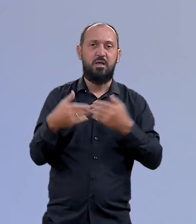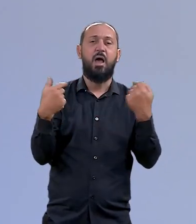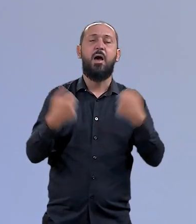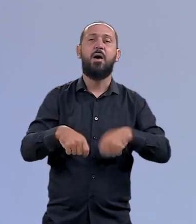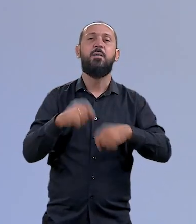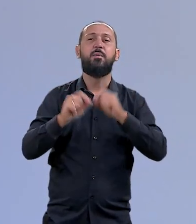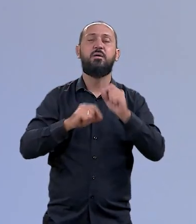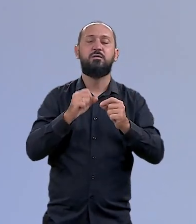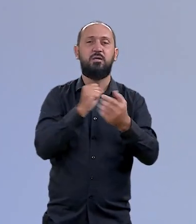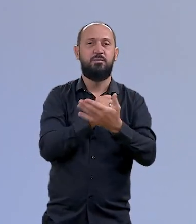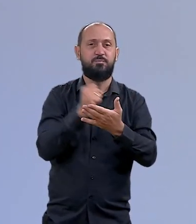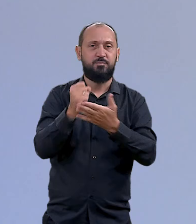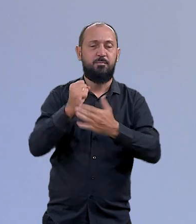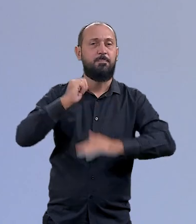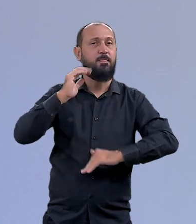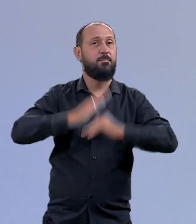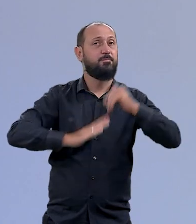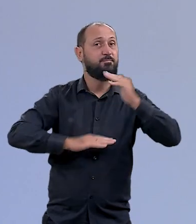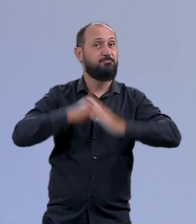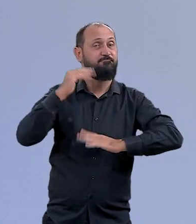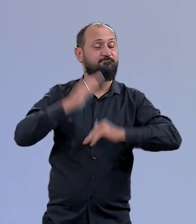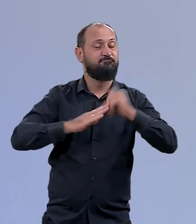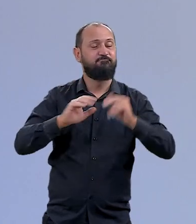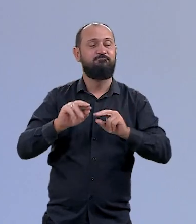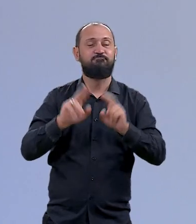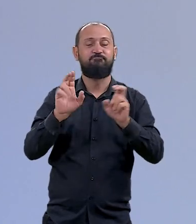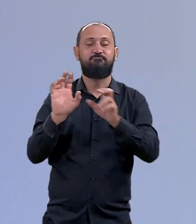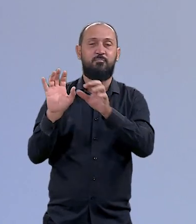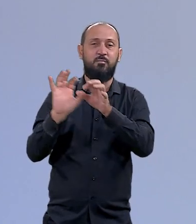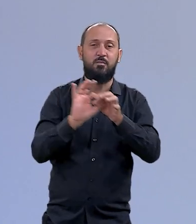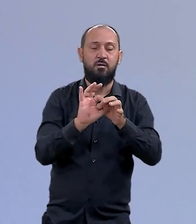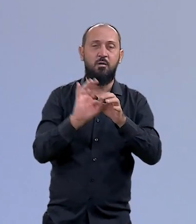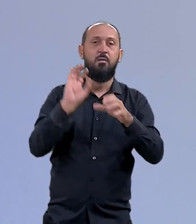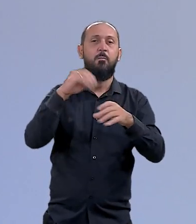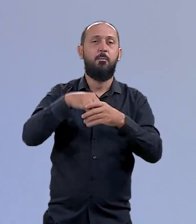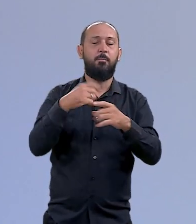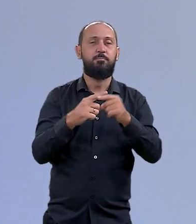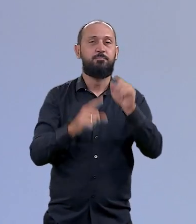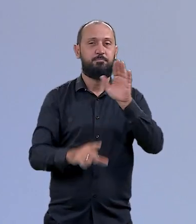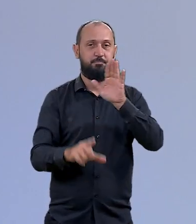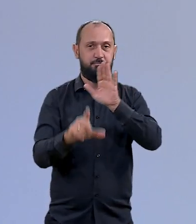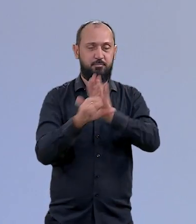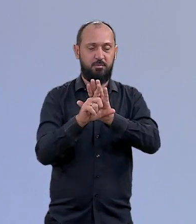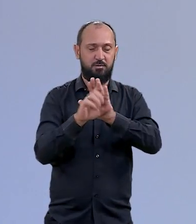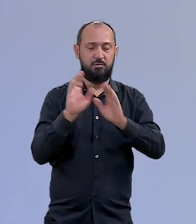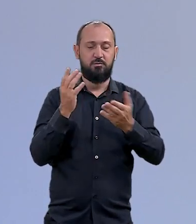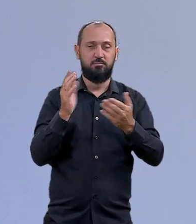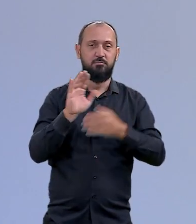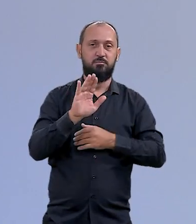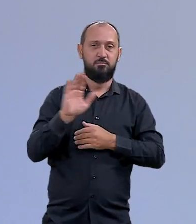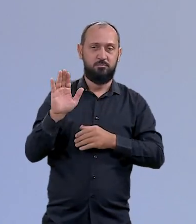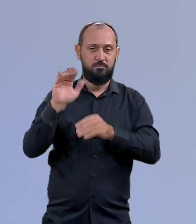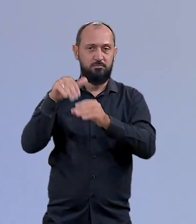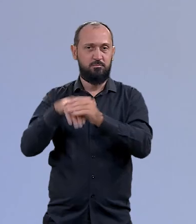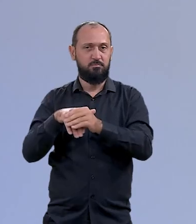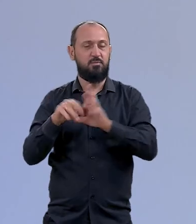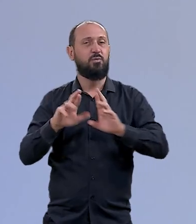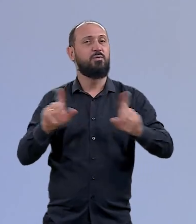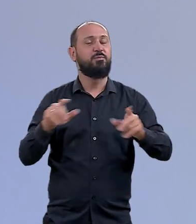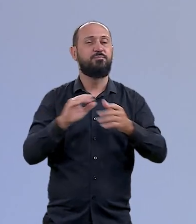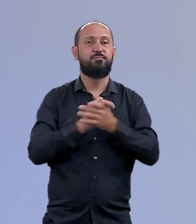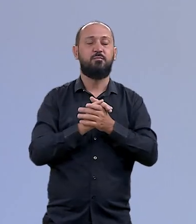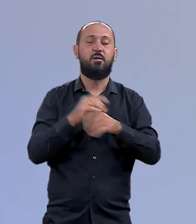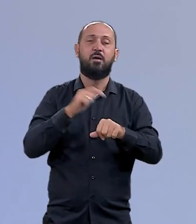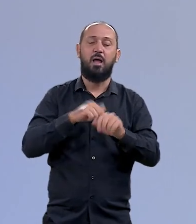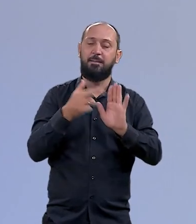Com candidatos a prefeito, candidatos a vereadores e daí a necessidade de contratação de profissionais nesta área, porque a